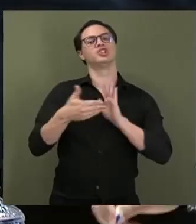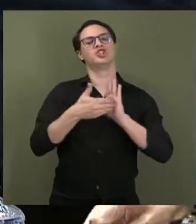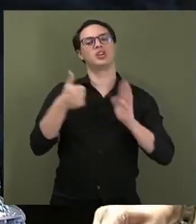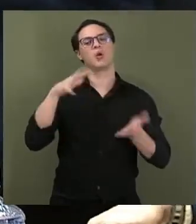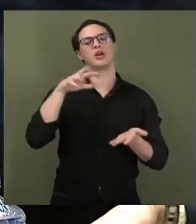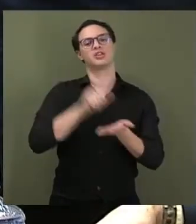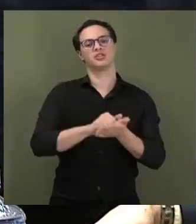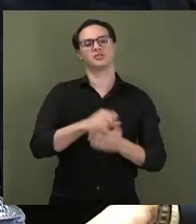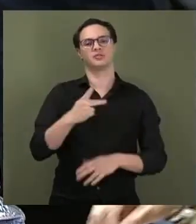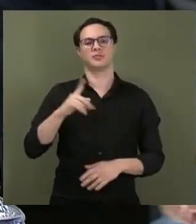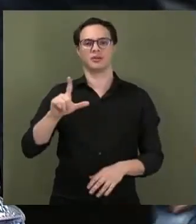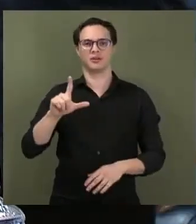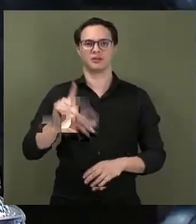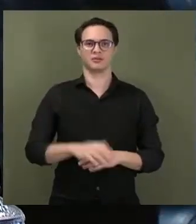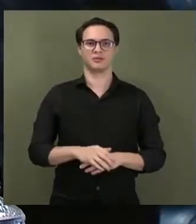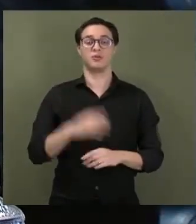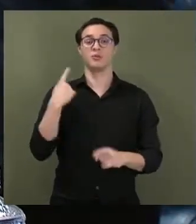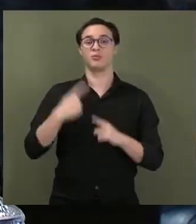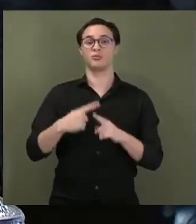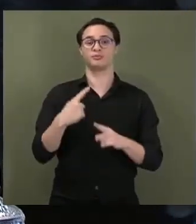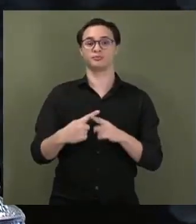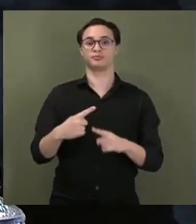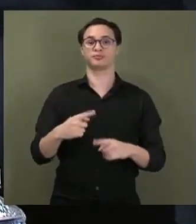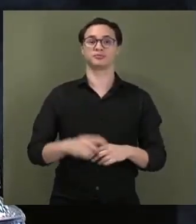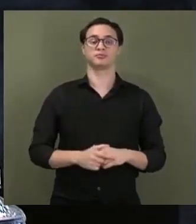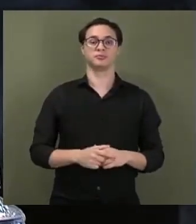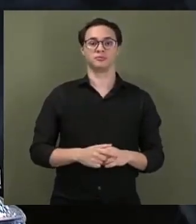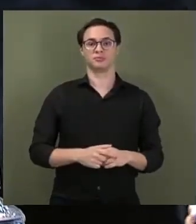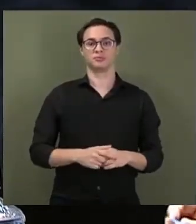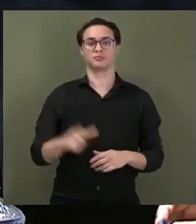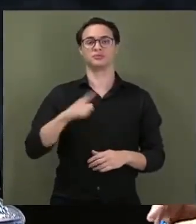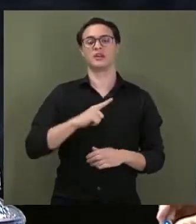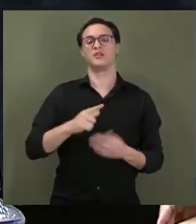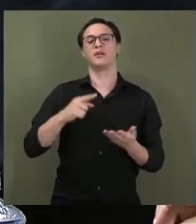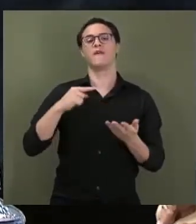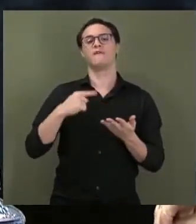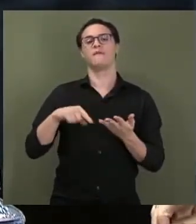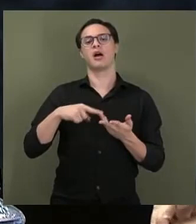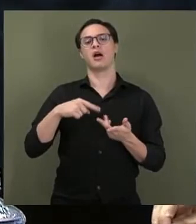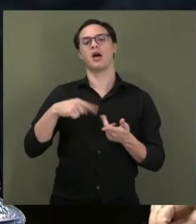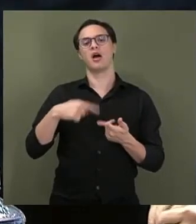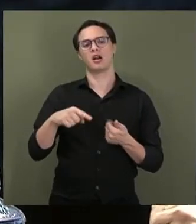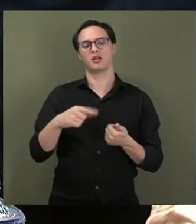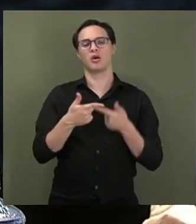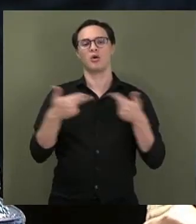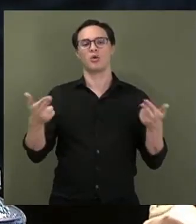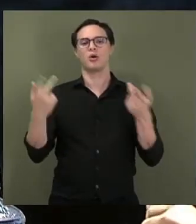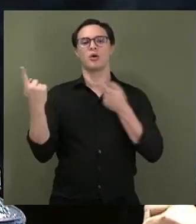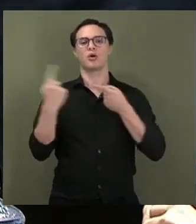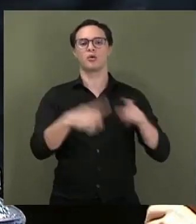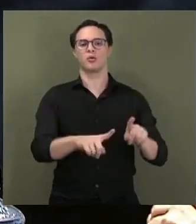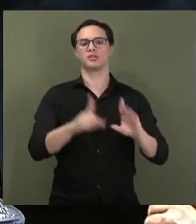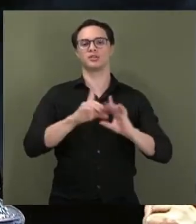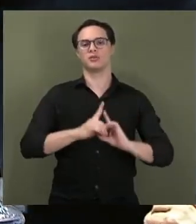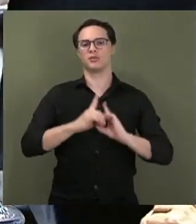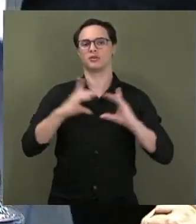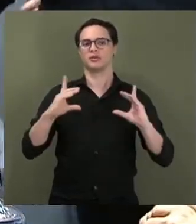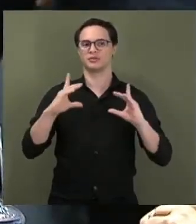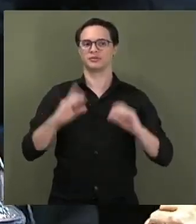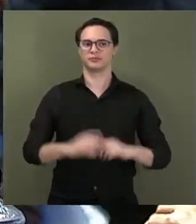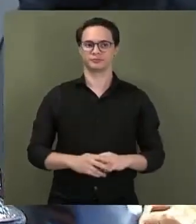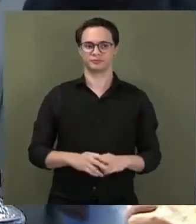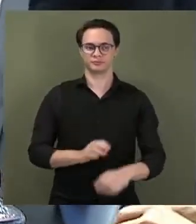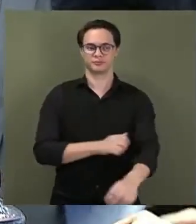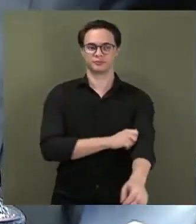por supostas violações que teriam sido cometidas contra o Estado de Direito. Eu